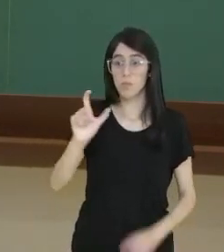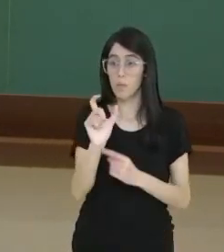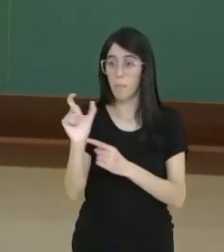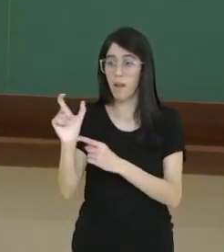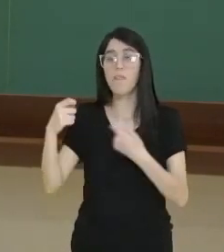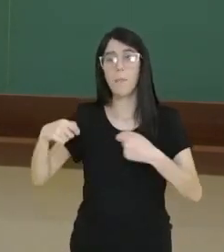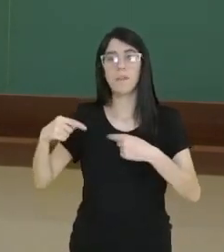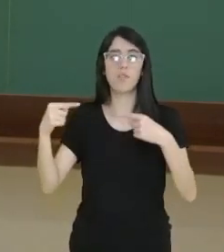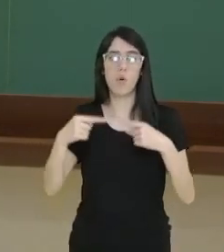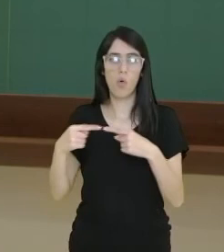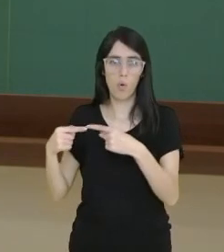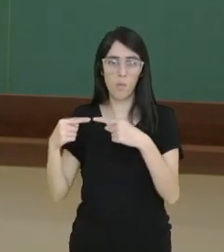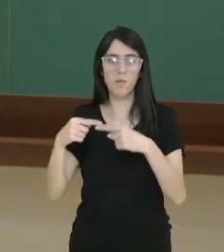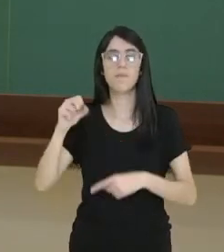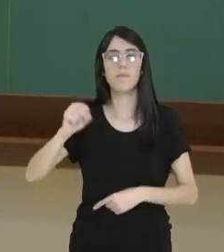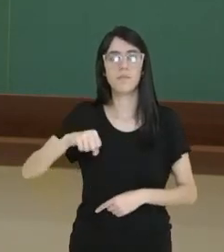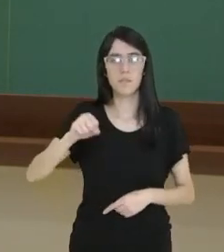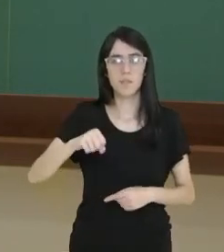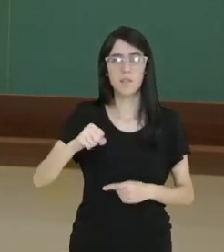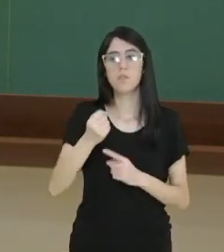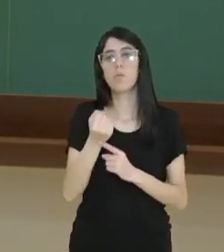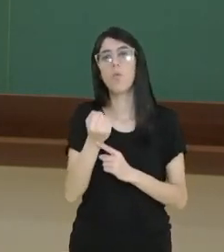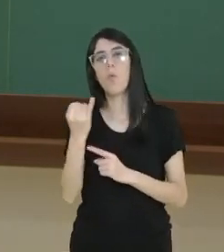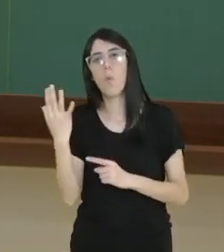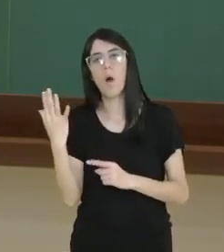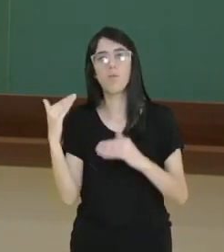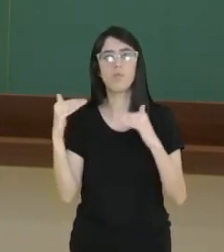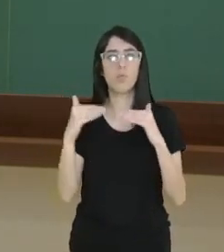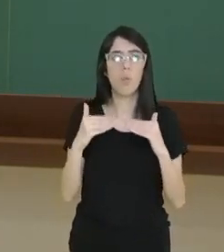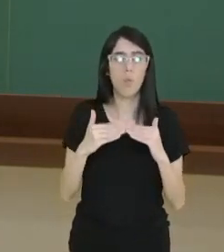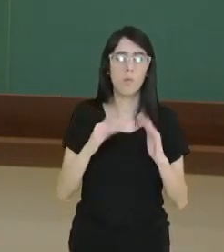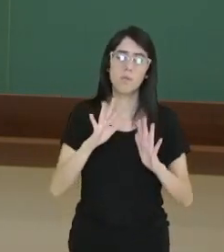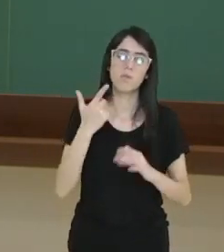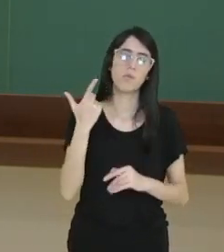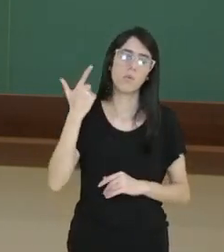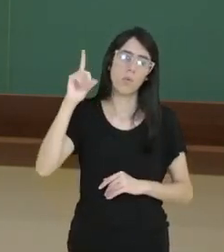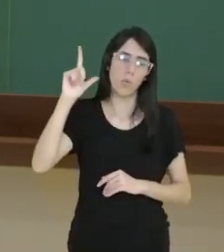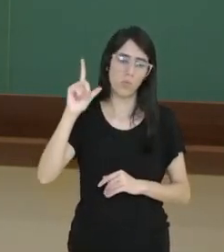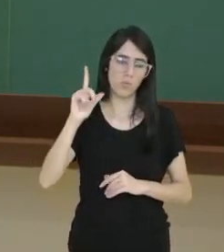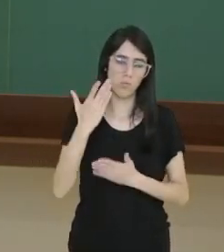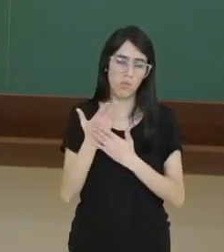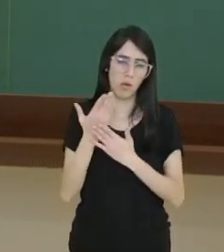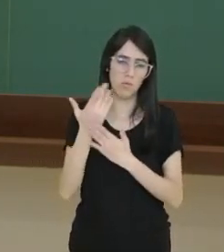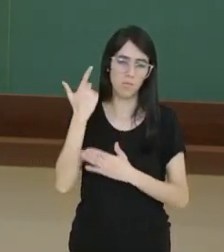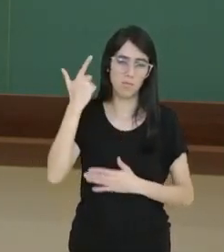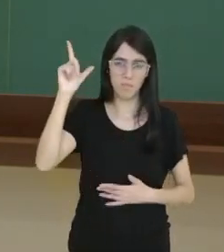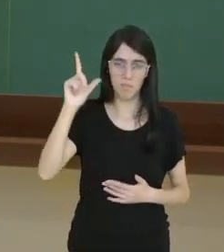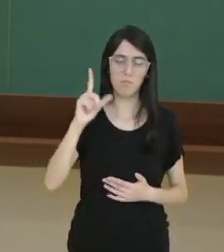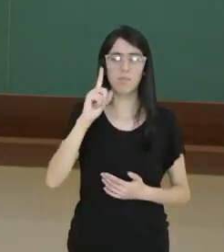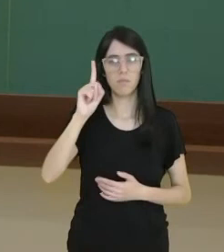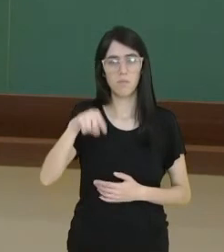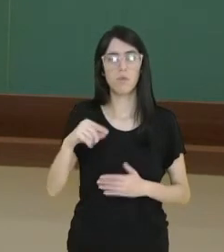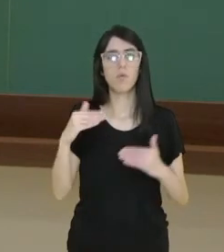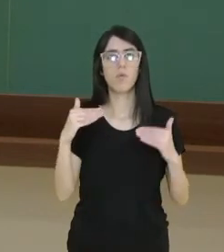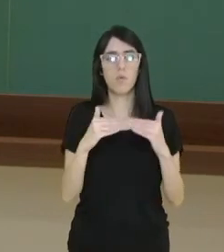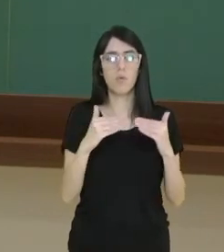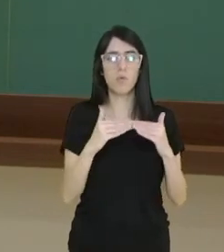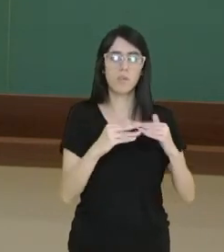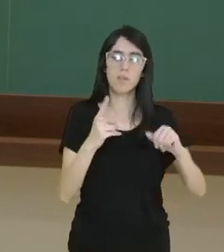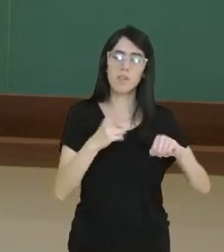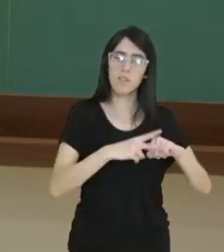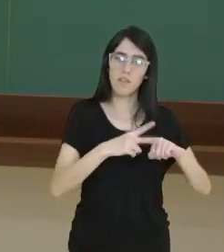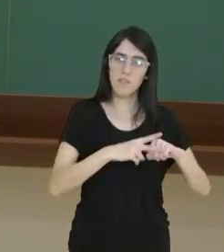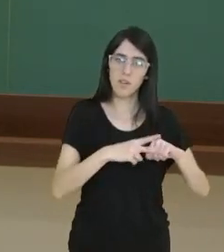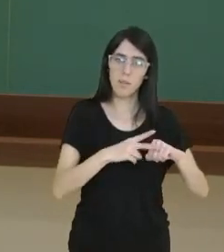entre eles. Então, a quantidade daí, né? Mas é outra relação. Então, concordância verbal, o verbo e o